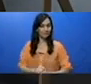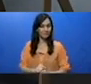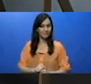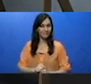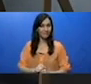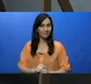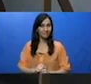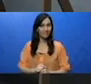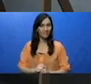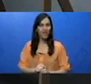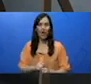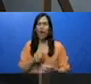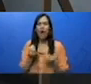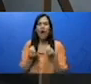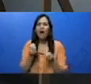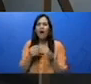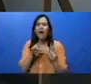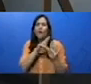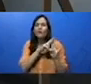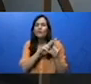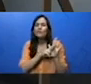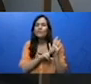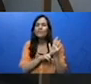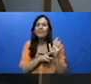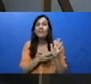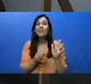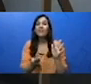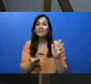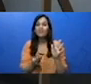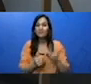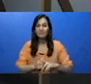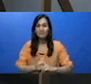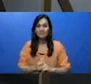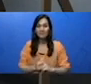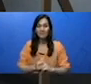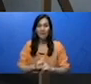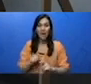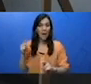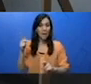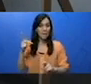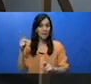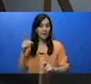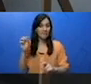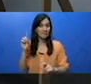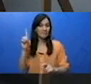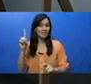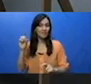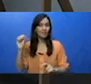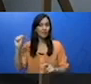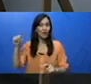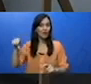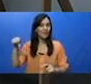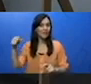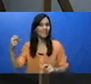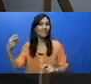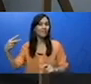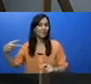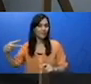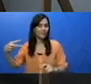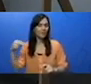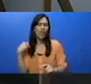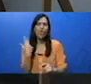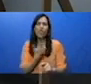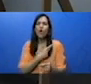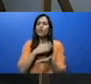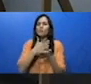a leitura da nossa rotina de hoje. Lá na página 192, vamos começar com a